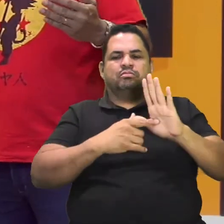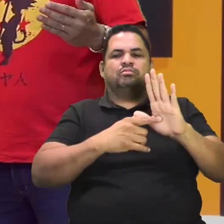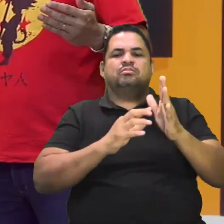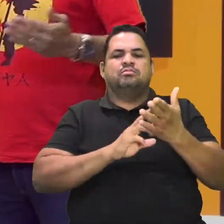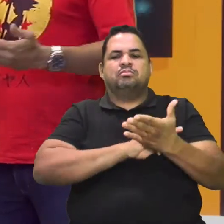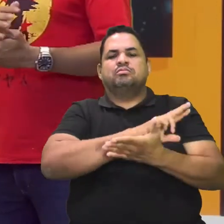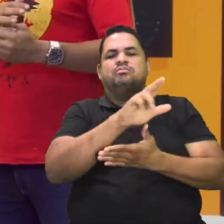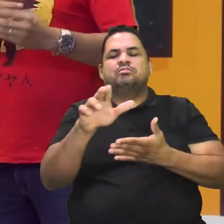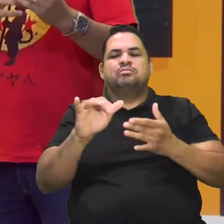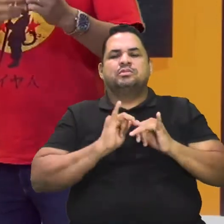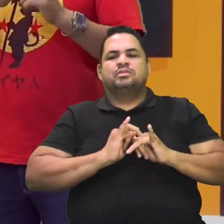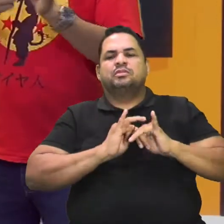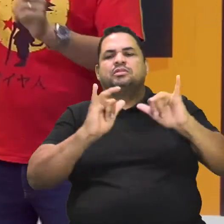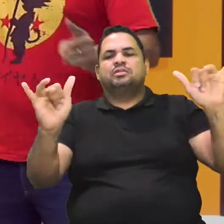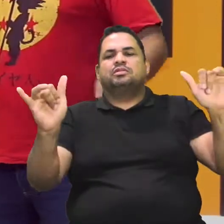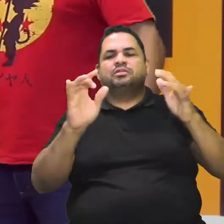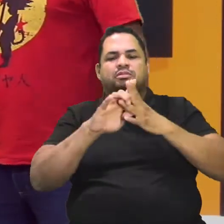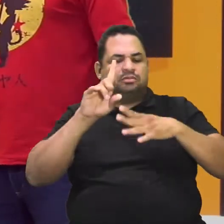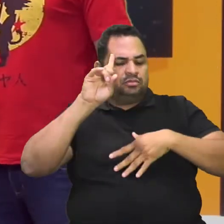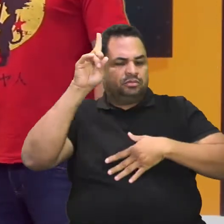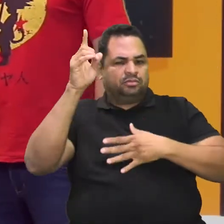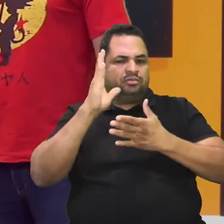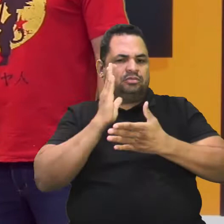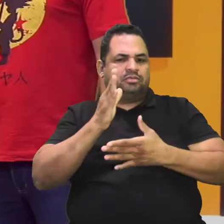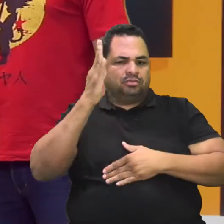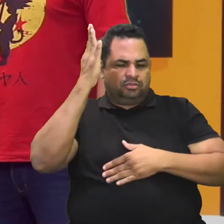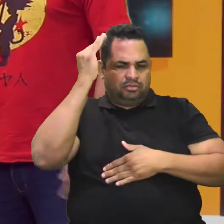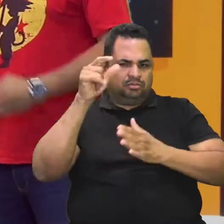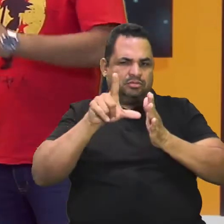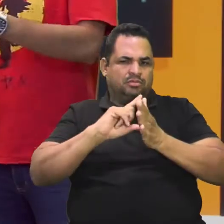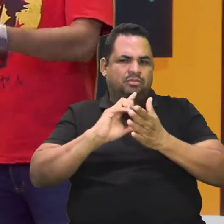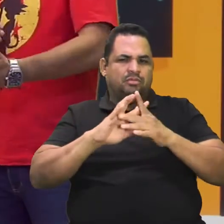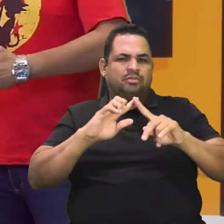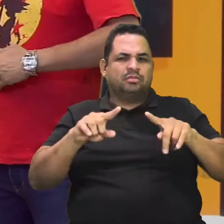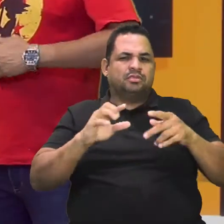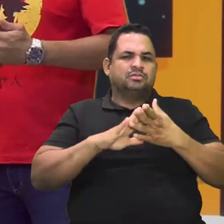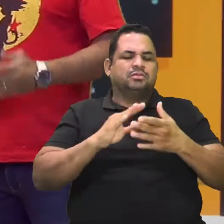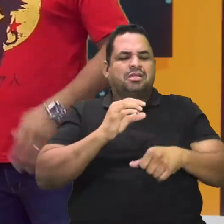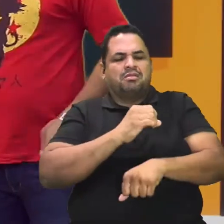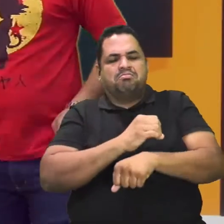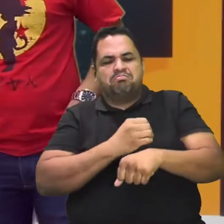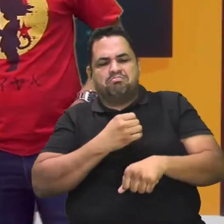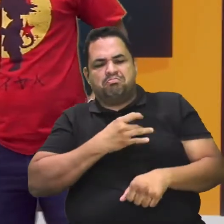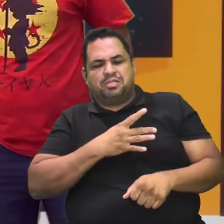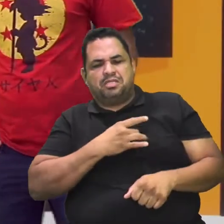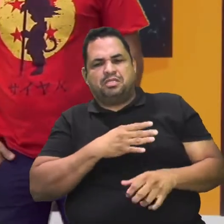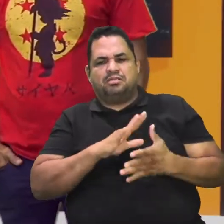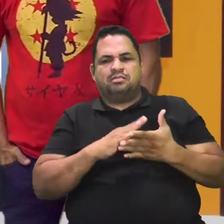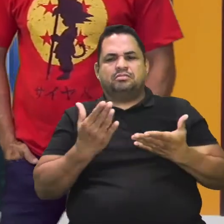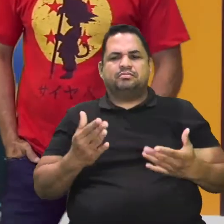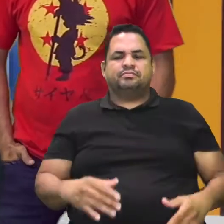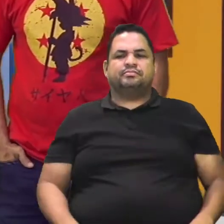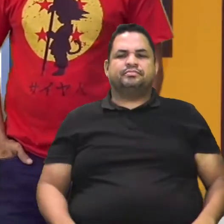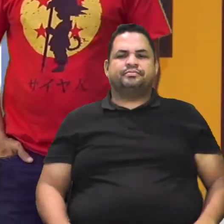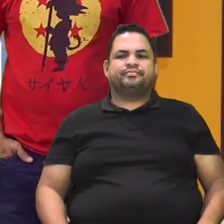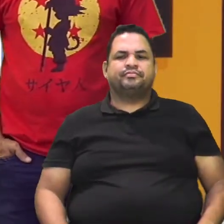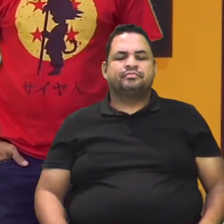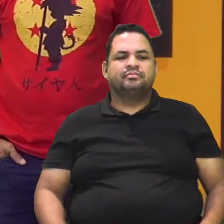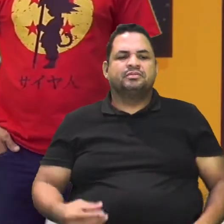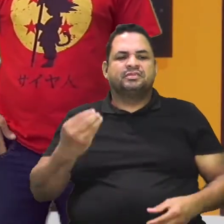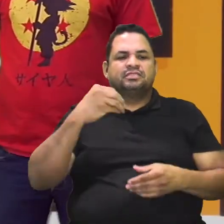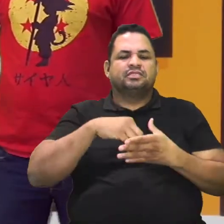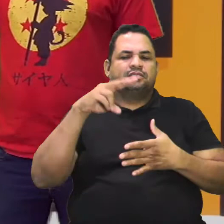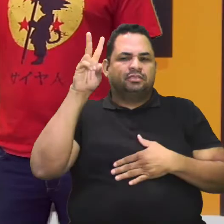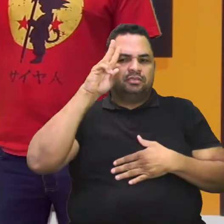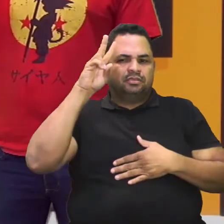jogaram várias ideias legais, que eles já sabiam bem antes, mas que por medo, tal, com aquele detalhezinho importante da